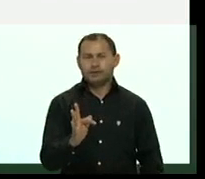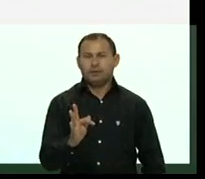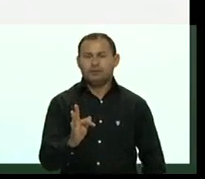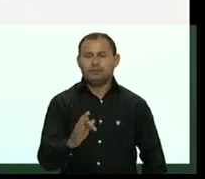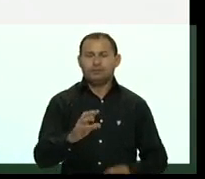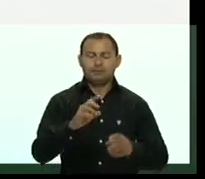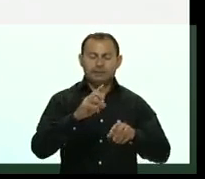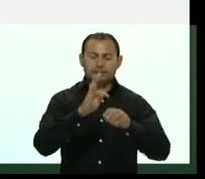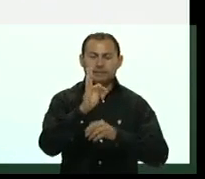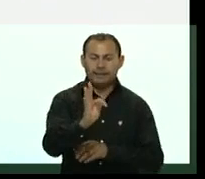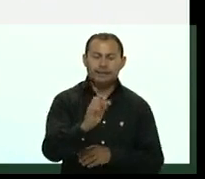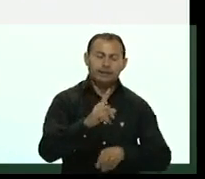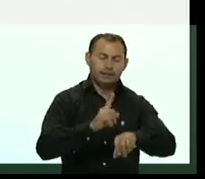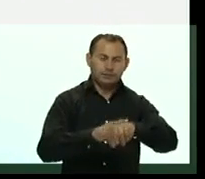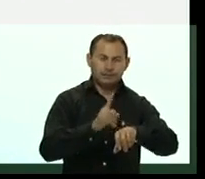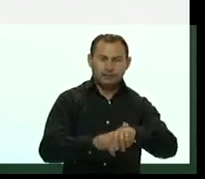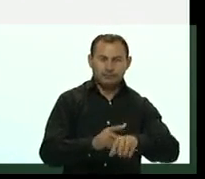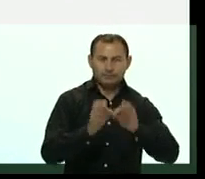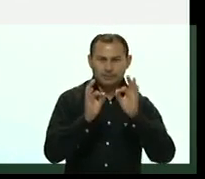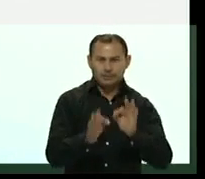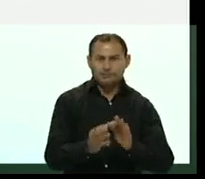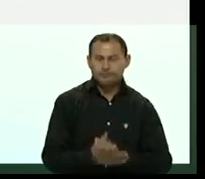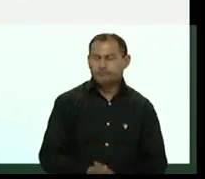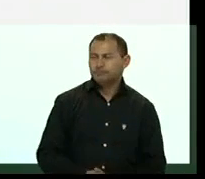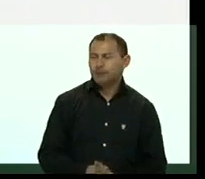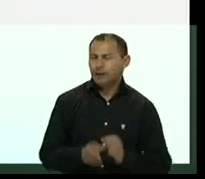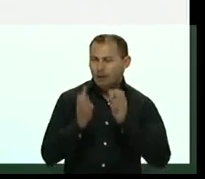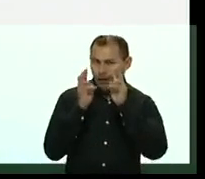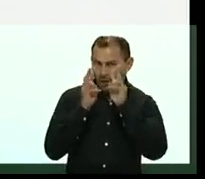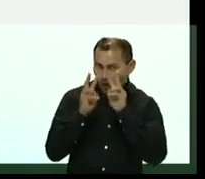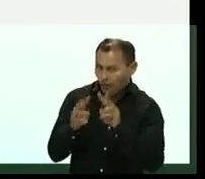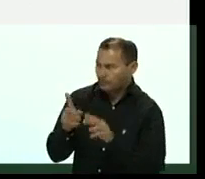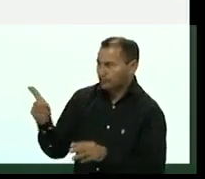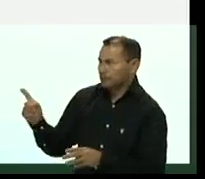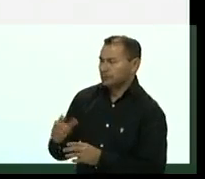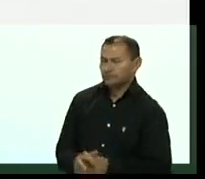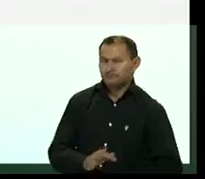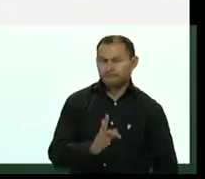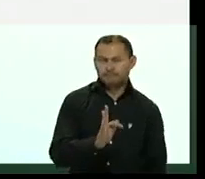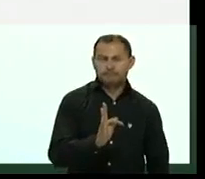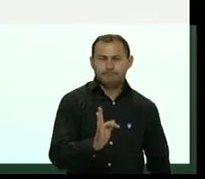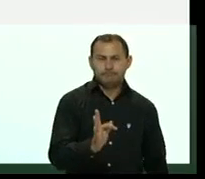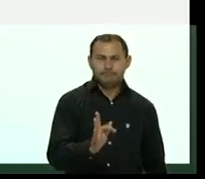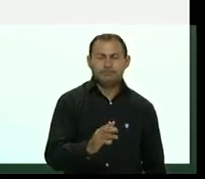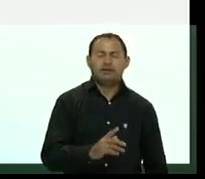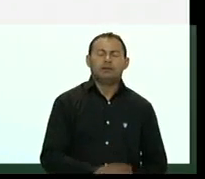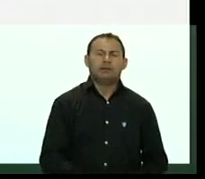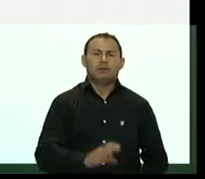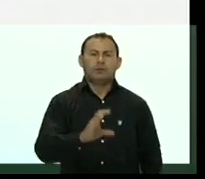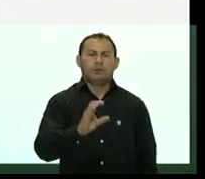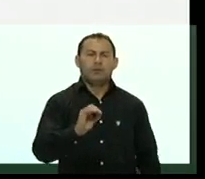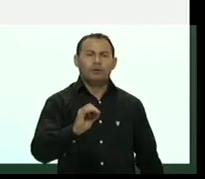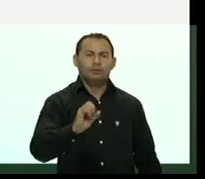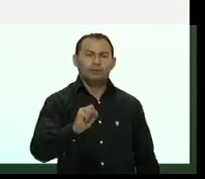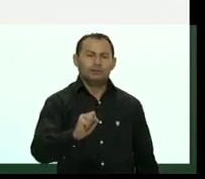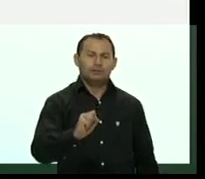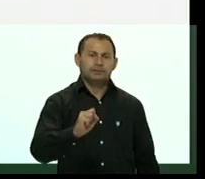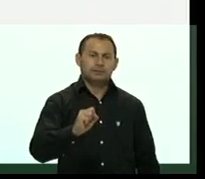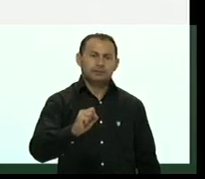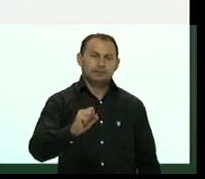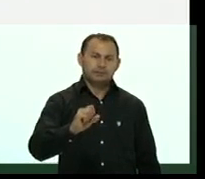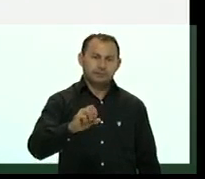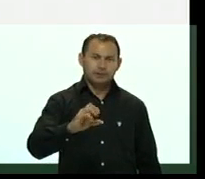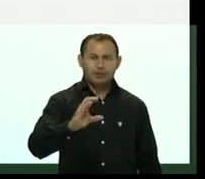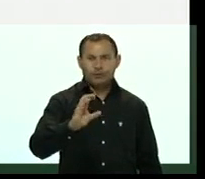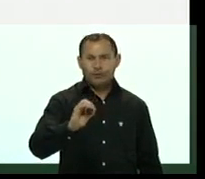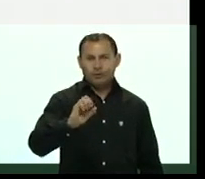que é o nosso tempo, tá? Reparem a característica dessa função, temos um cosseno. Se nós estamos